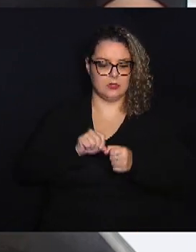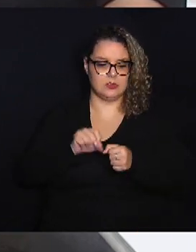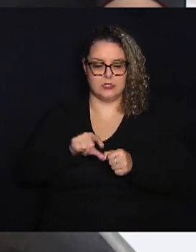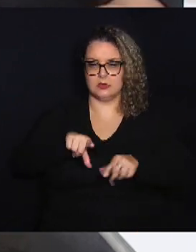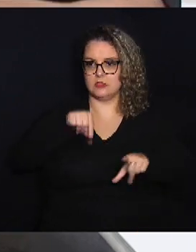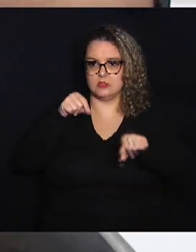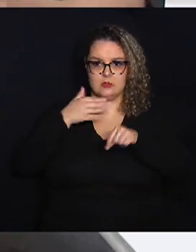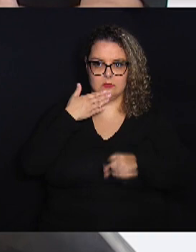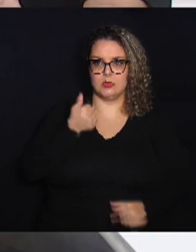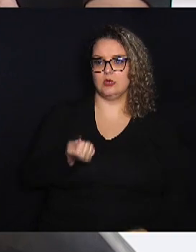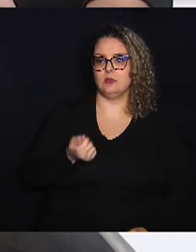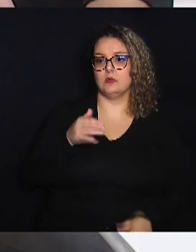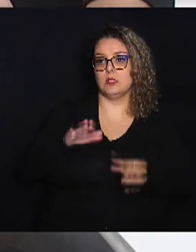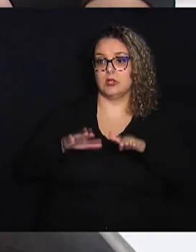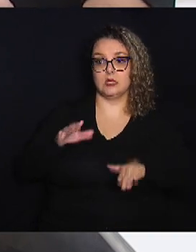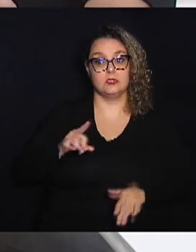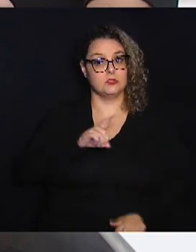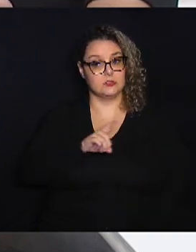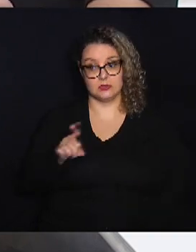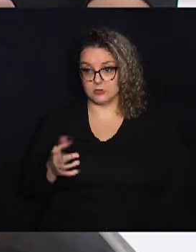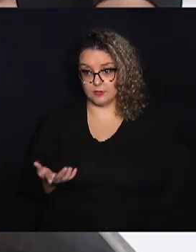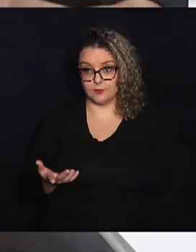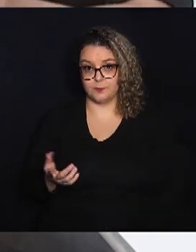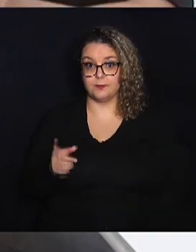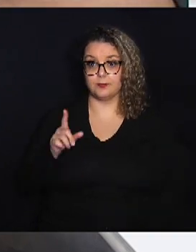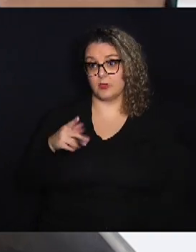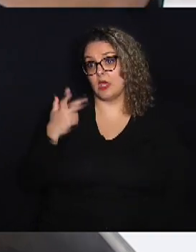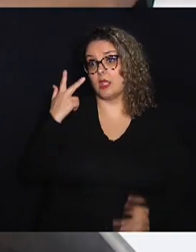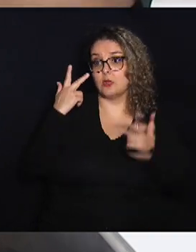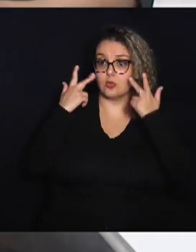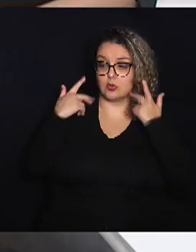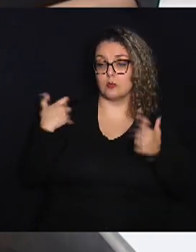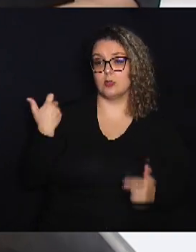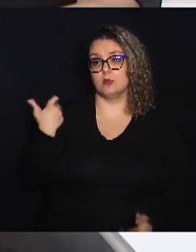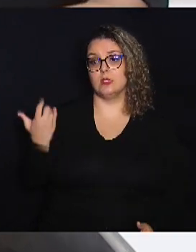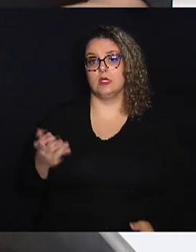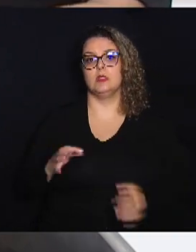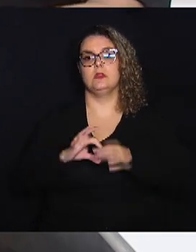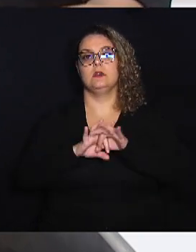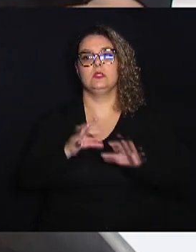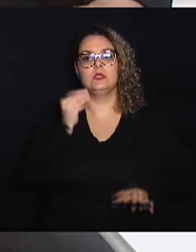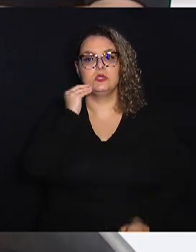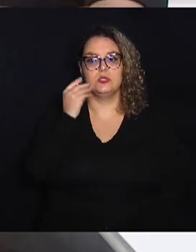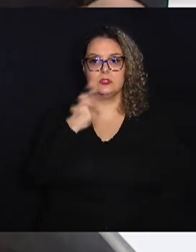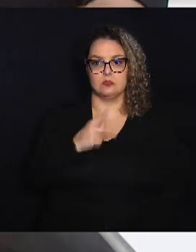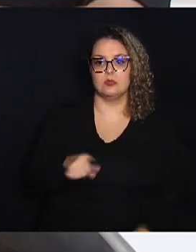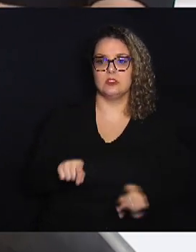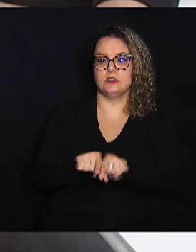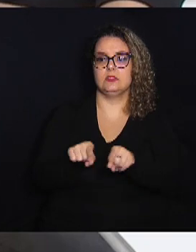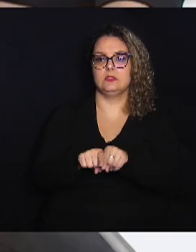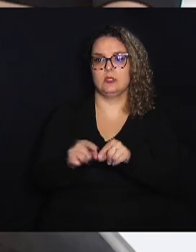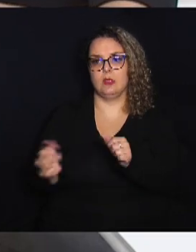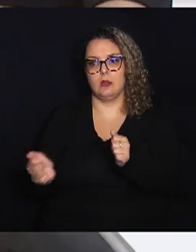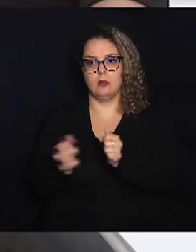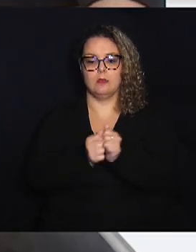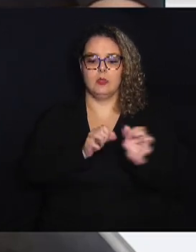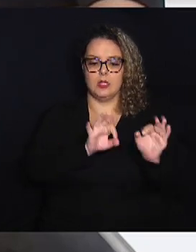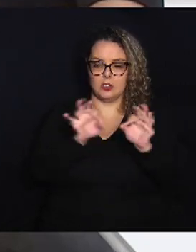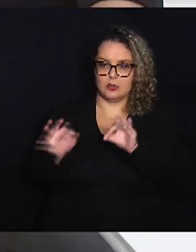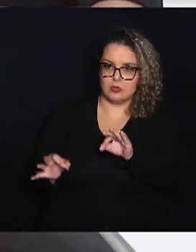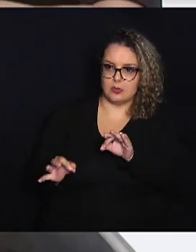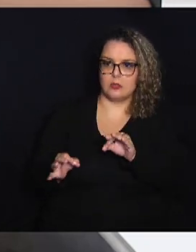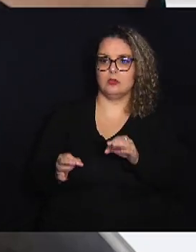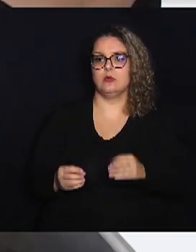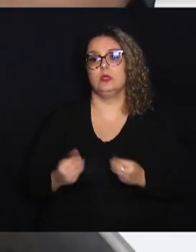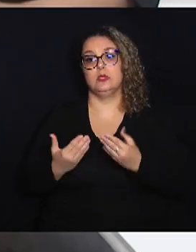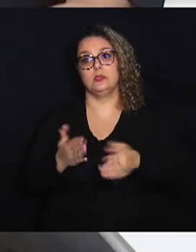escolhas, porque por vezes não vão. Então é importante a gente deixar eles se testarem, mas também estar pertinho, acompanhando,